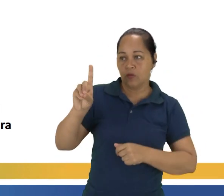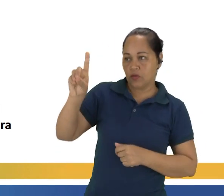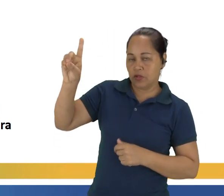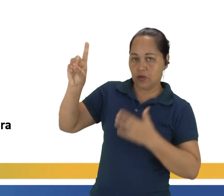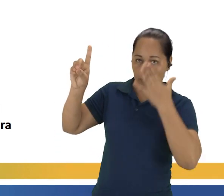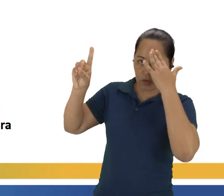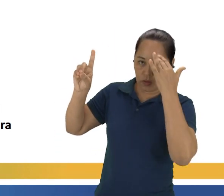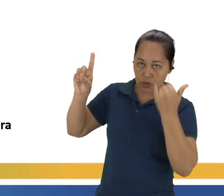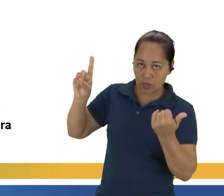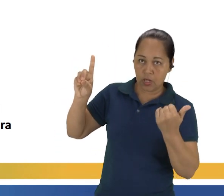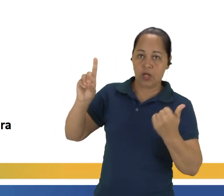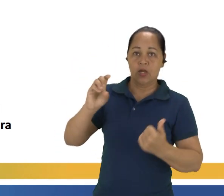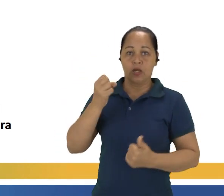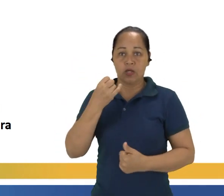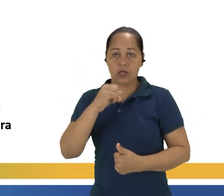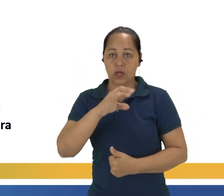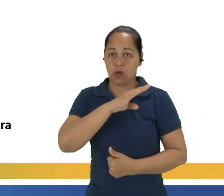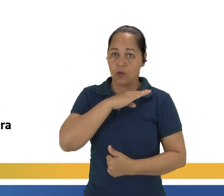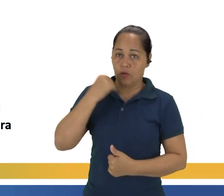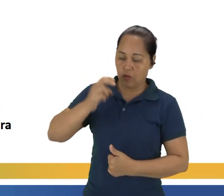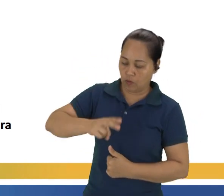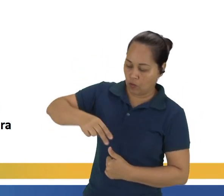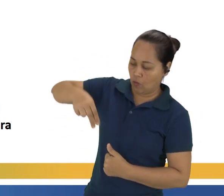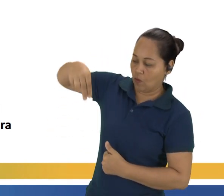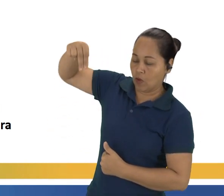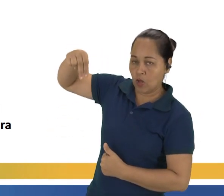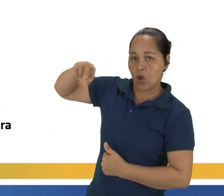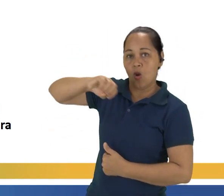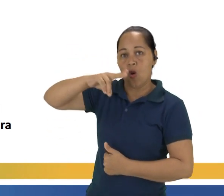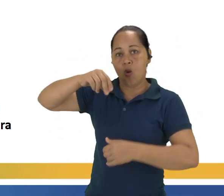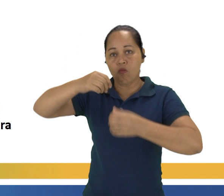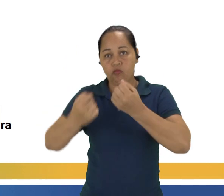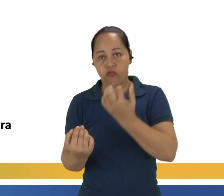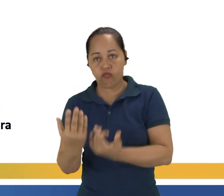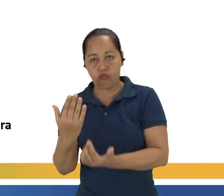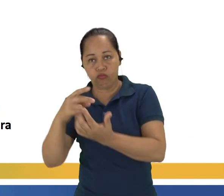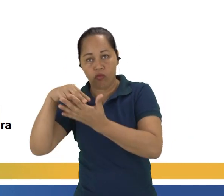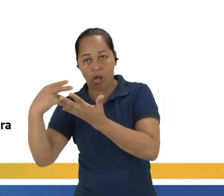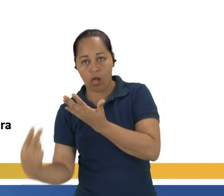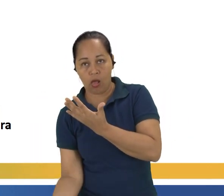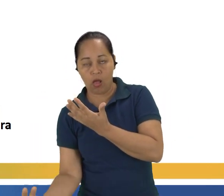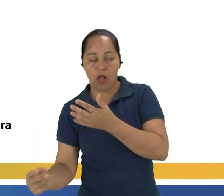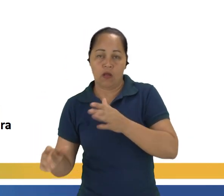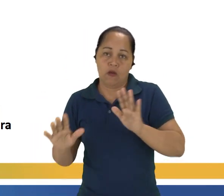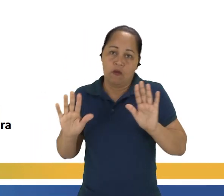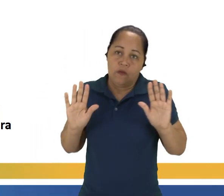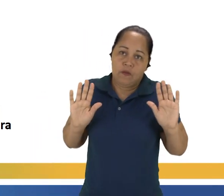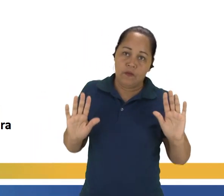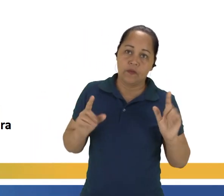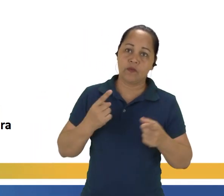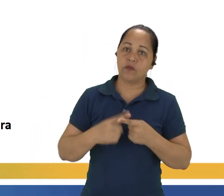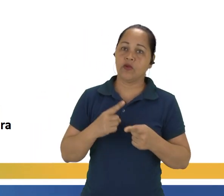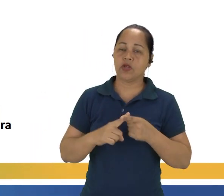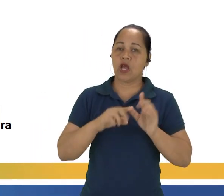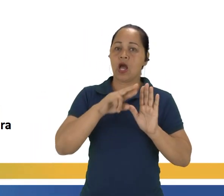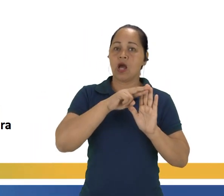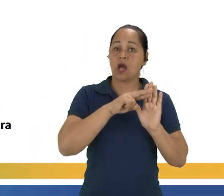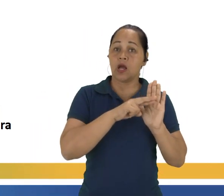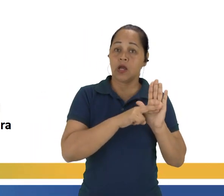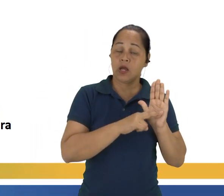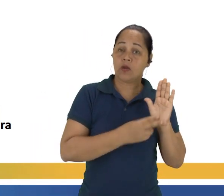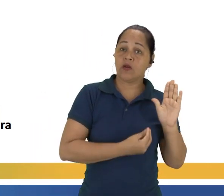de tô tem um resposta para essas questões existenciais e eu sei como agir porque a lei a regra para viver em sociedade